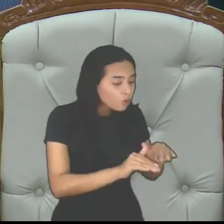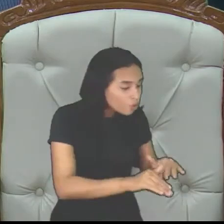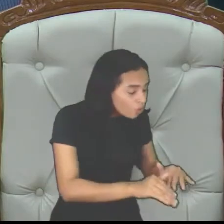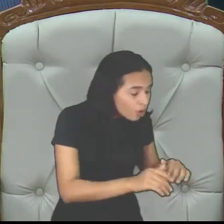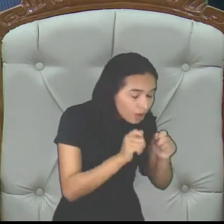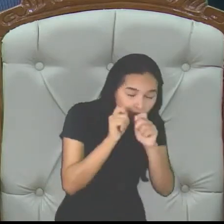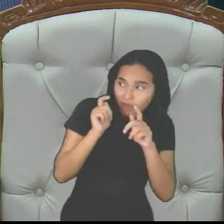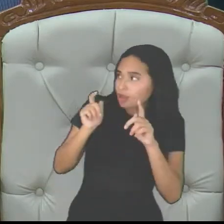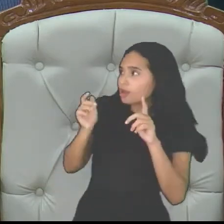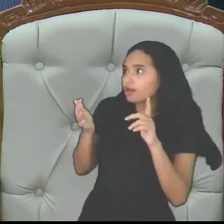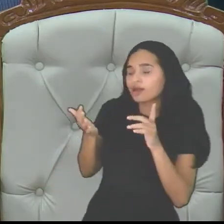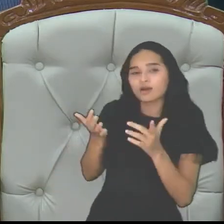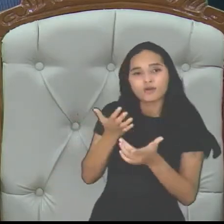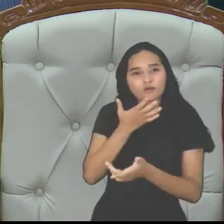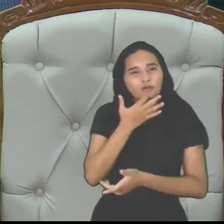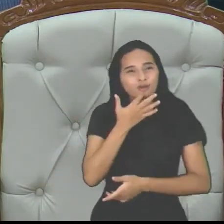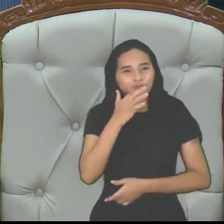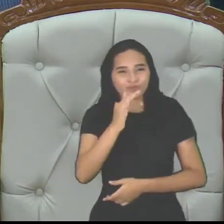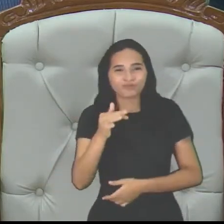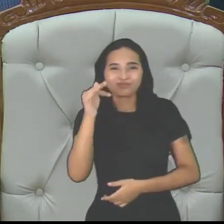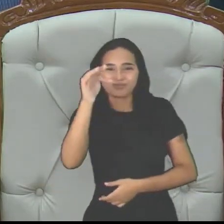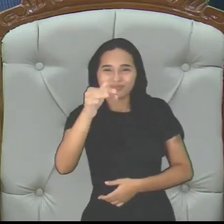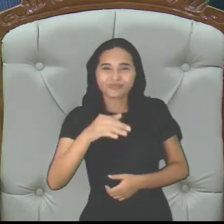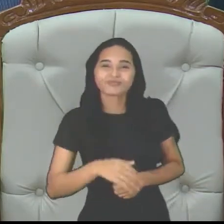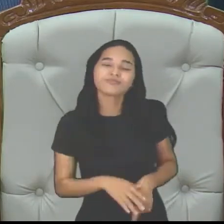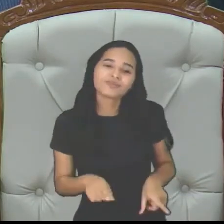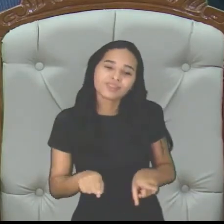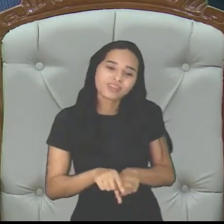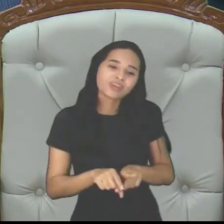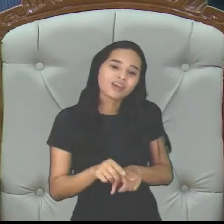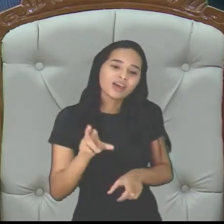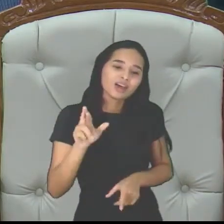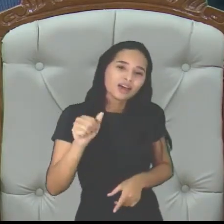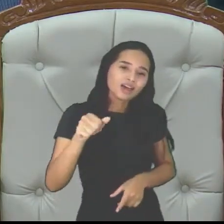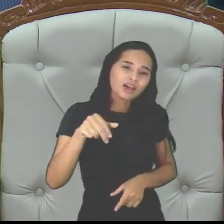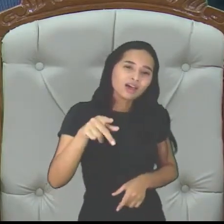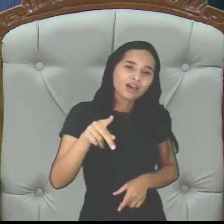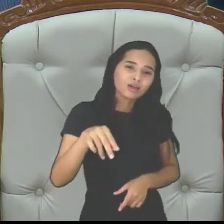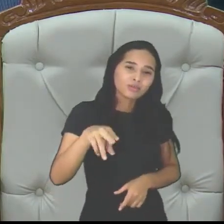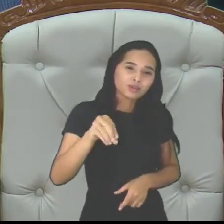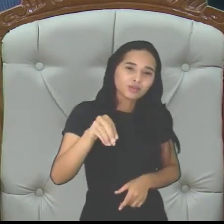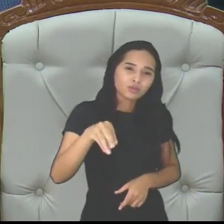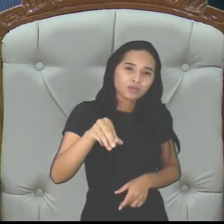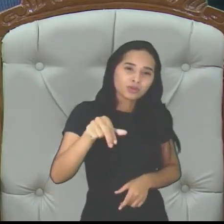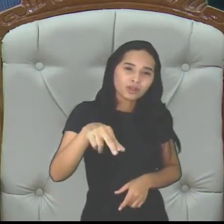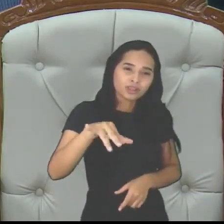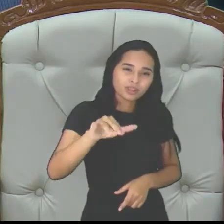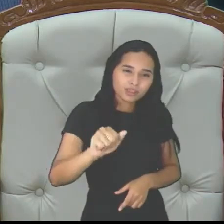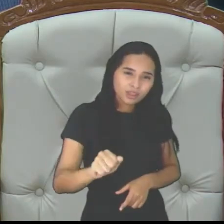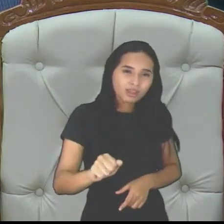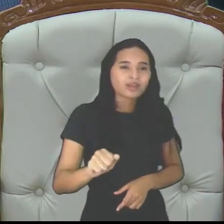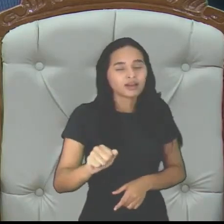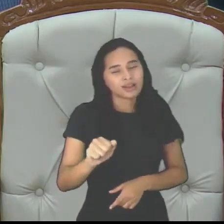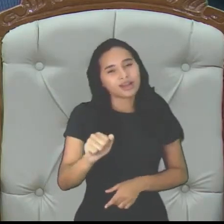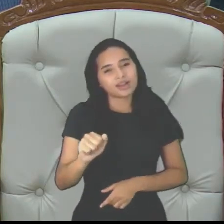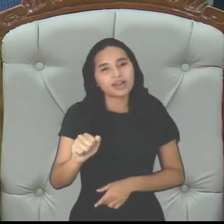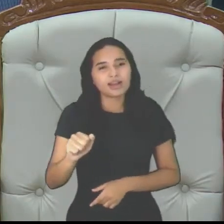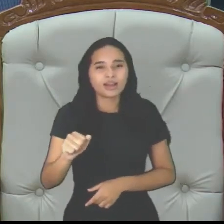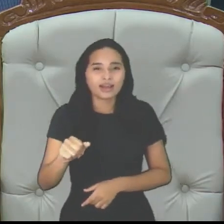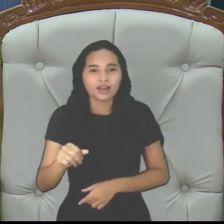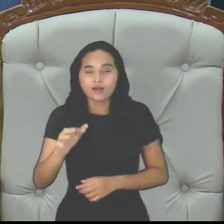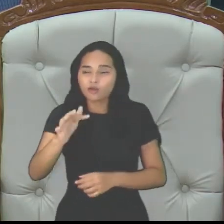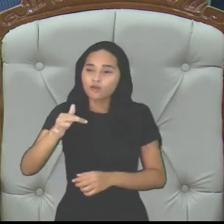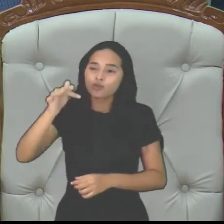futuro. Eles criaram a rabidomancia, que é a previsão através de varas